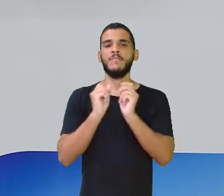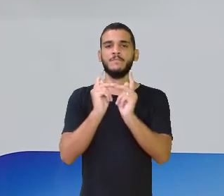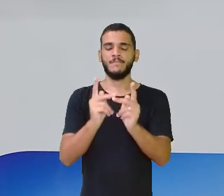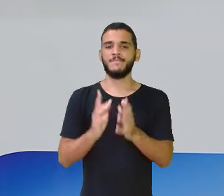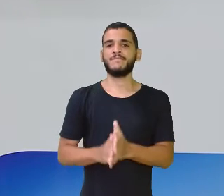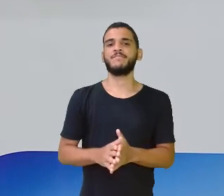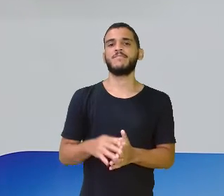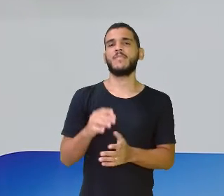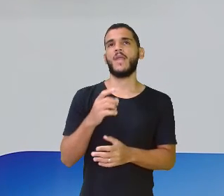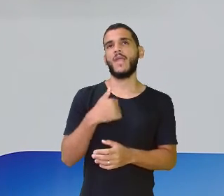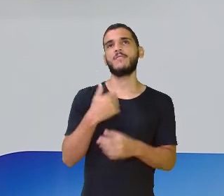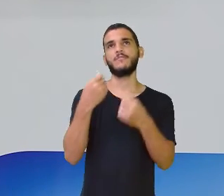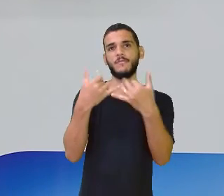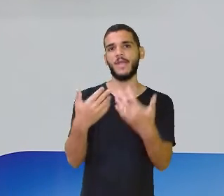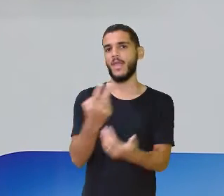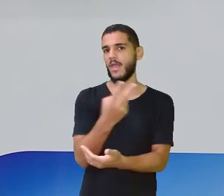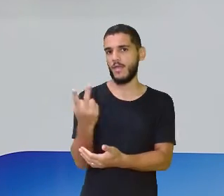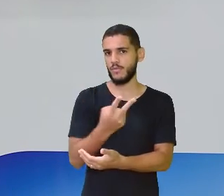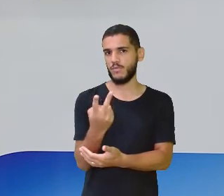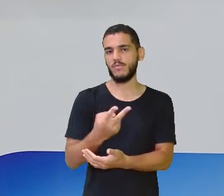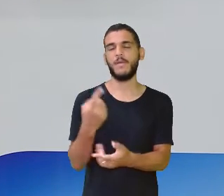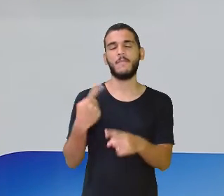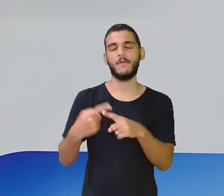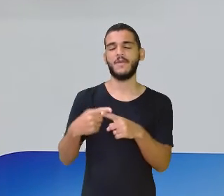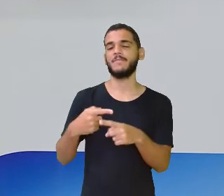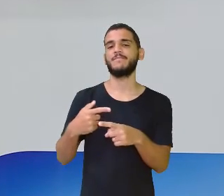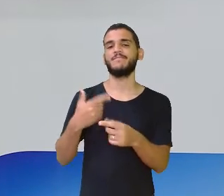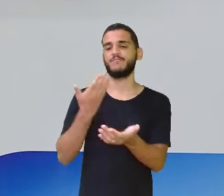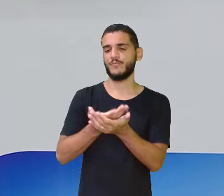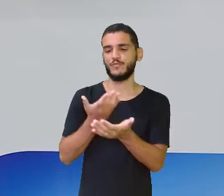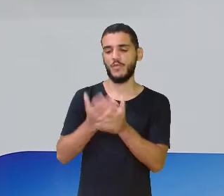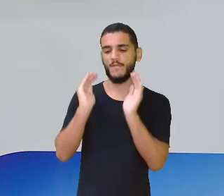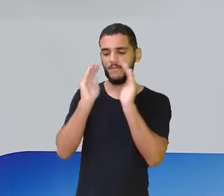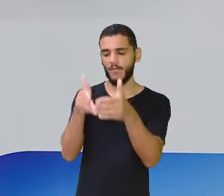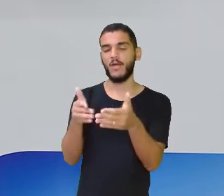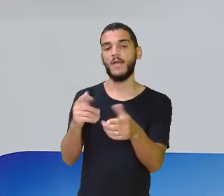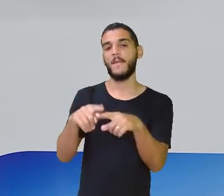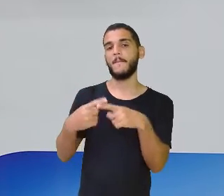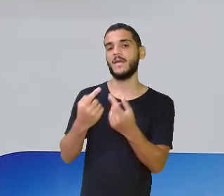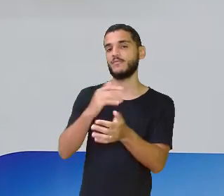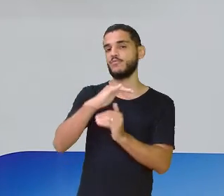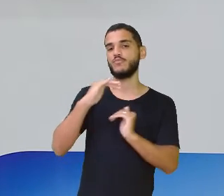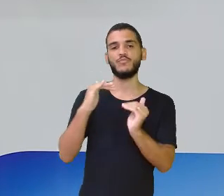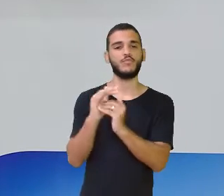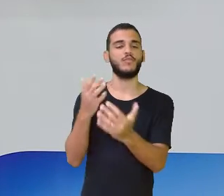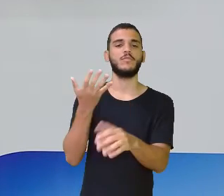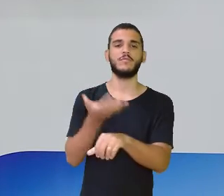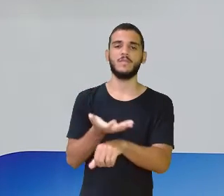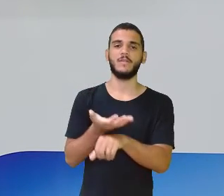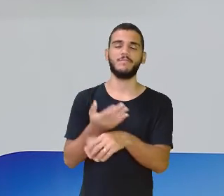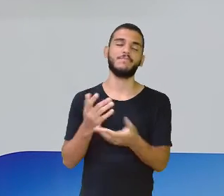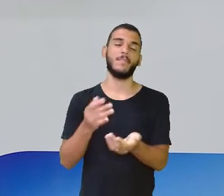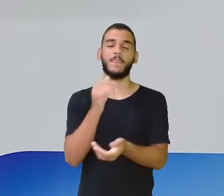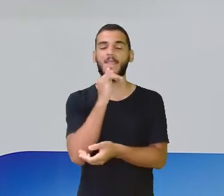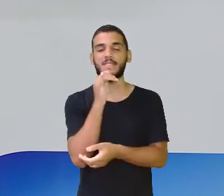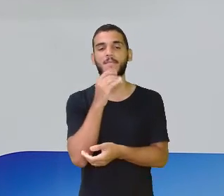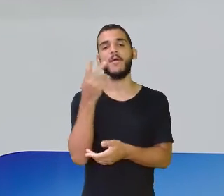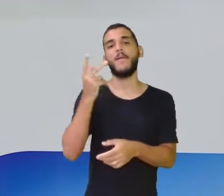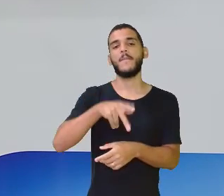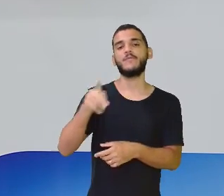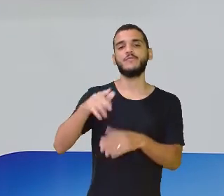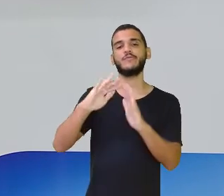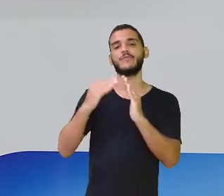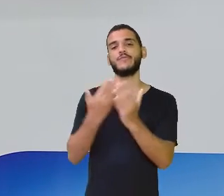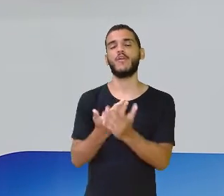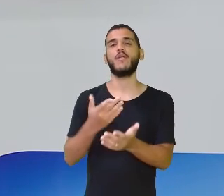a gente fala nessas duas, porque é que trabalhamos mais intensamente aqui, mas em todas. Porque, por exemplo, o teu professor passa um trabalho de história, você vai